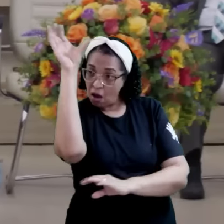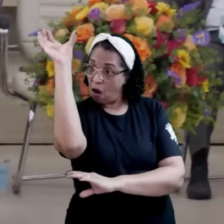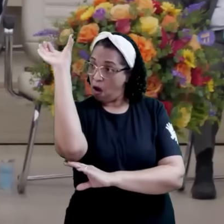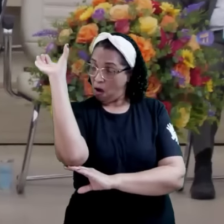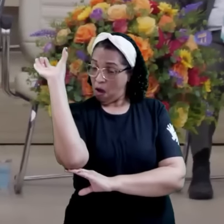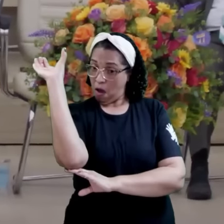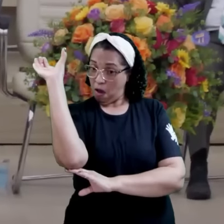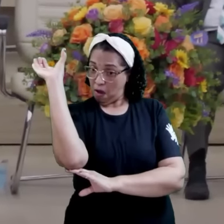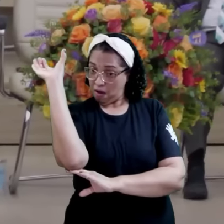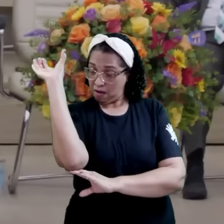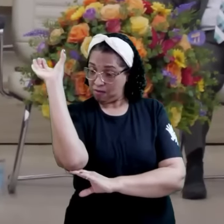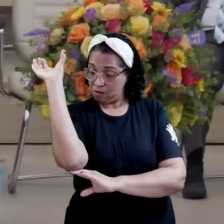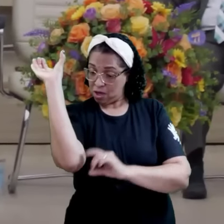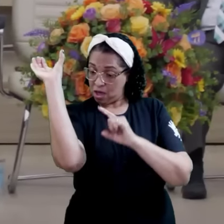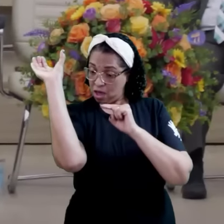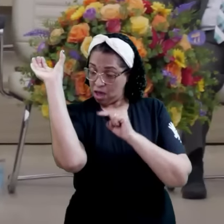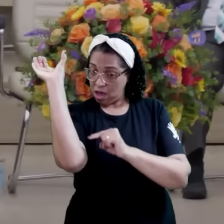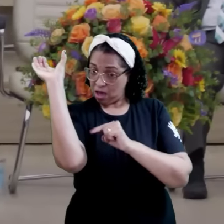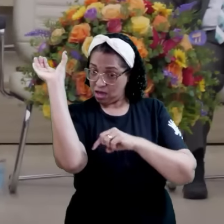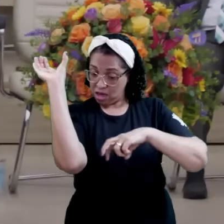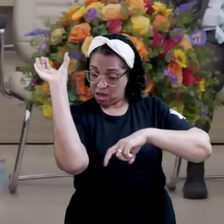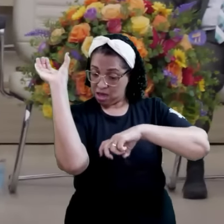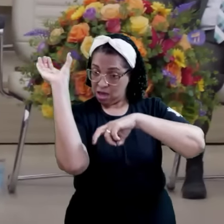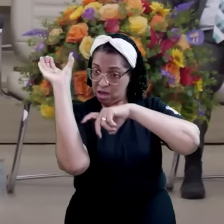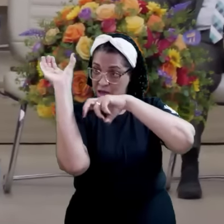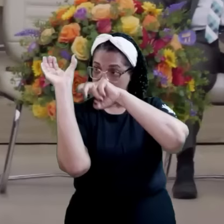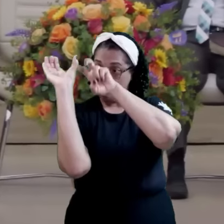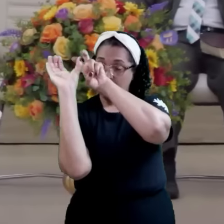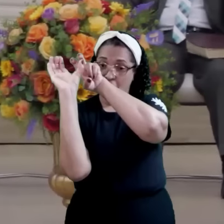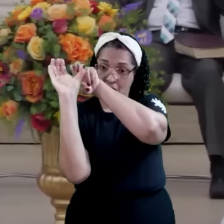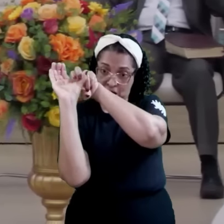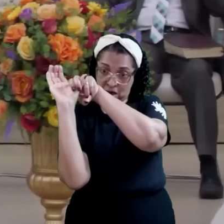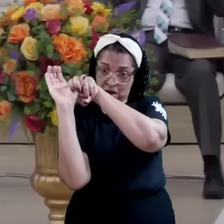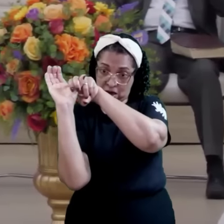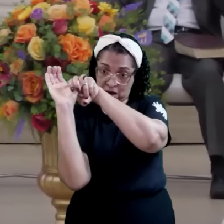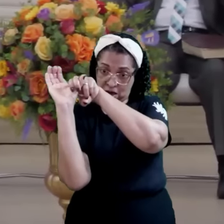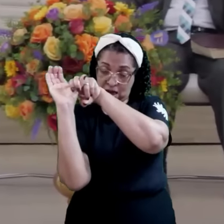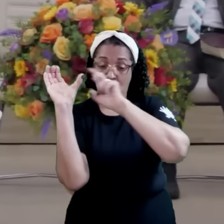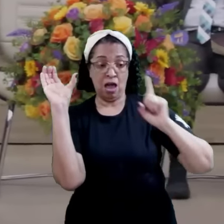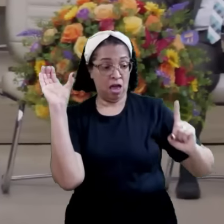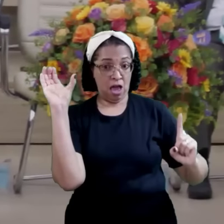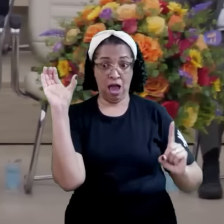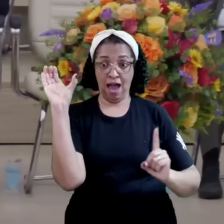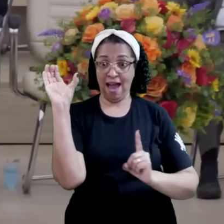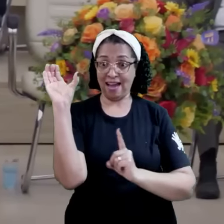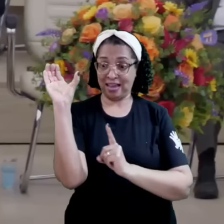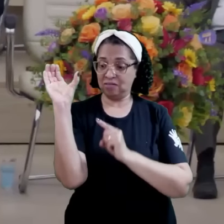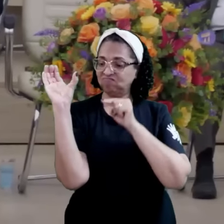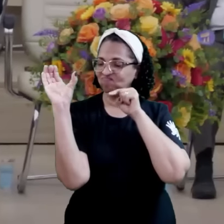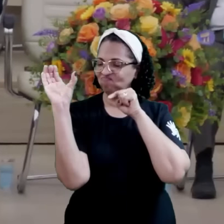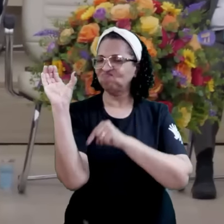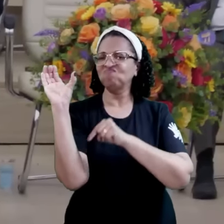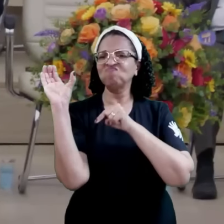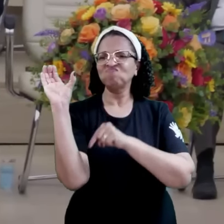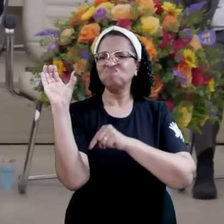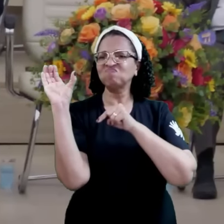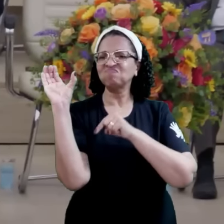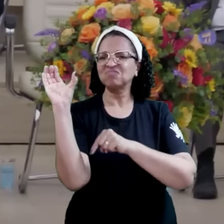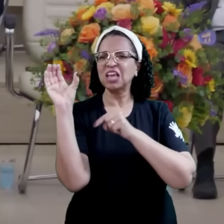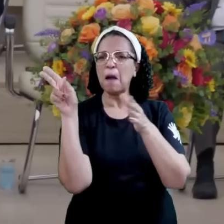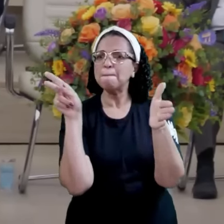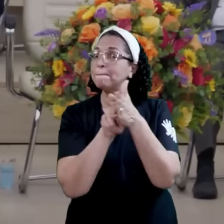eu não sei mas foi aqui que Jesus passou foi em Jericó que ele entrou e foi nessa Figueira que isaquel sentou